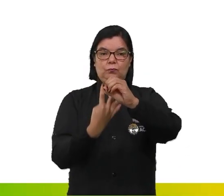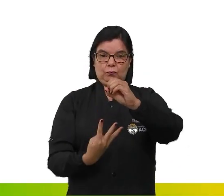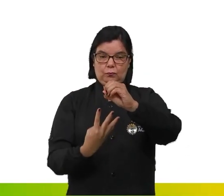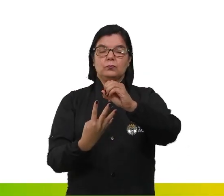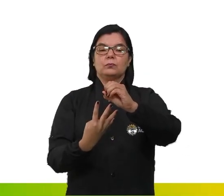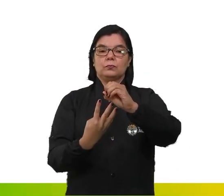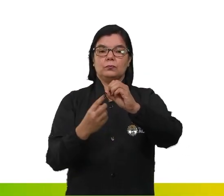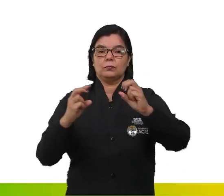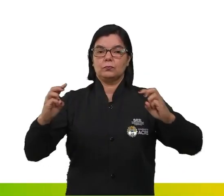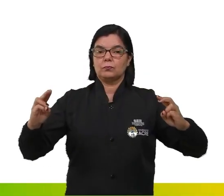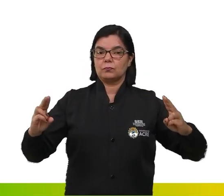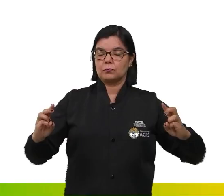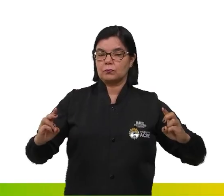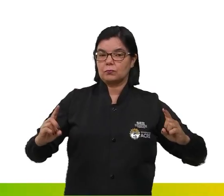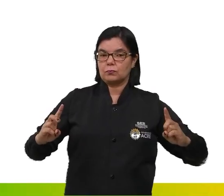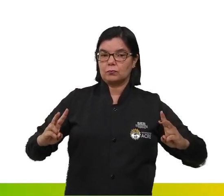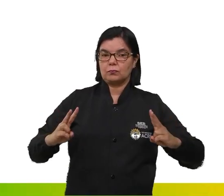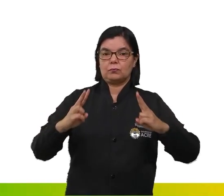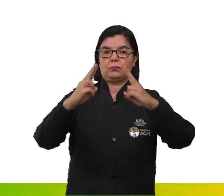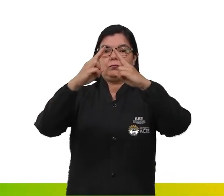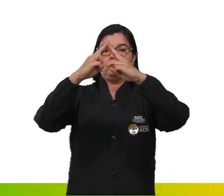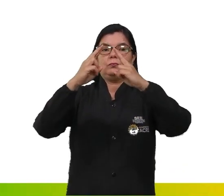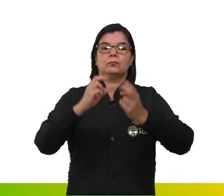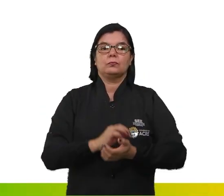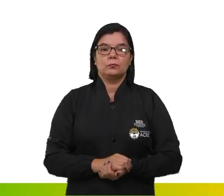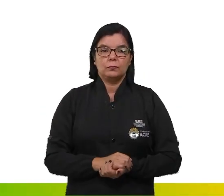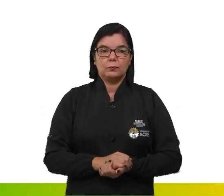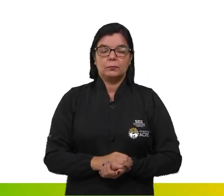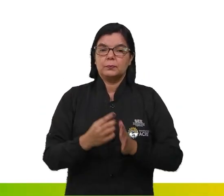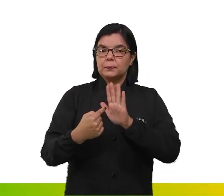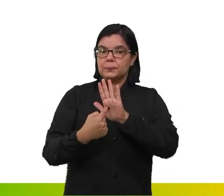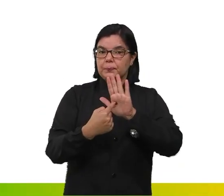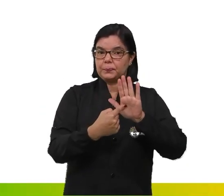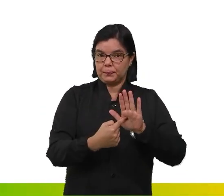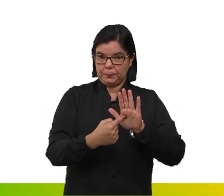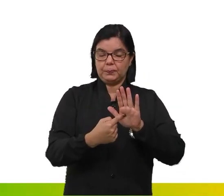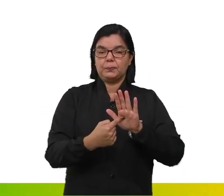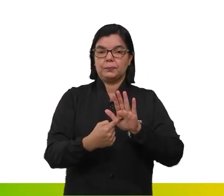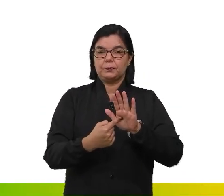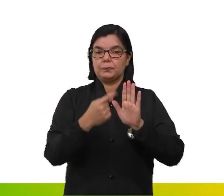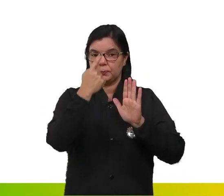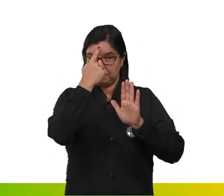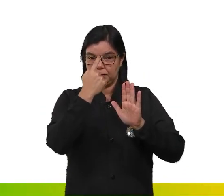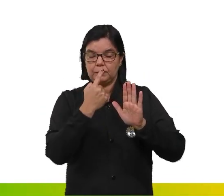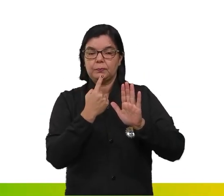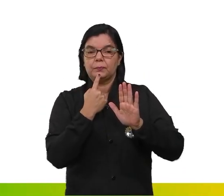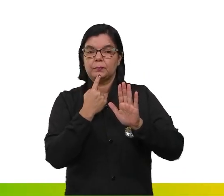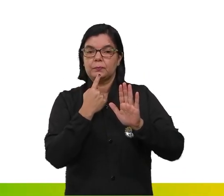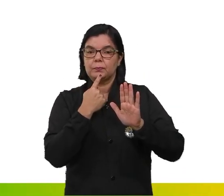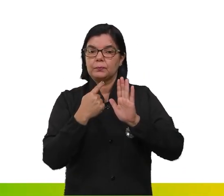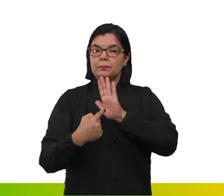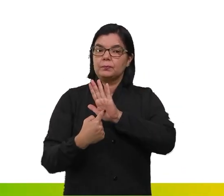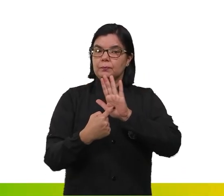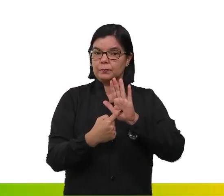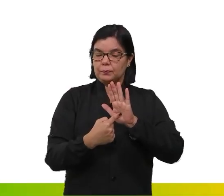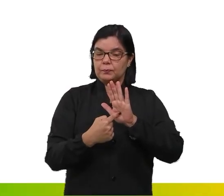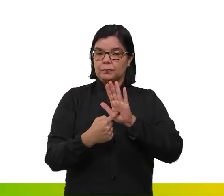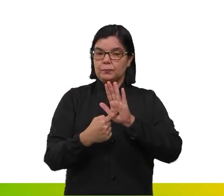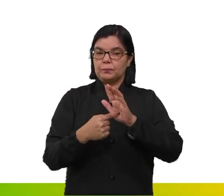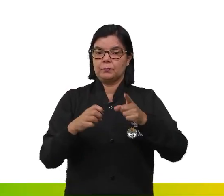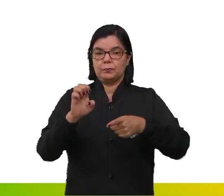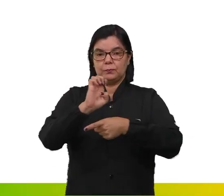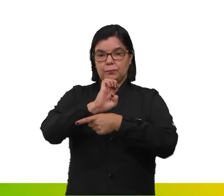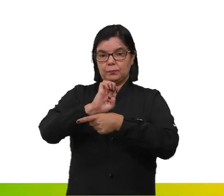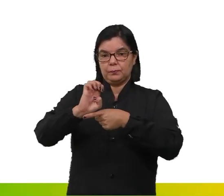Então eu tenho aqui essa figura que representando o Polo Norte e aqui a linha do Equador,